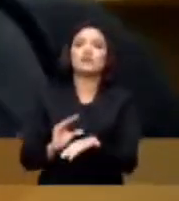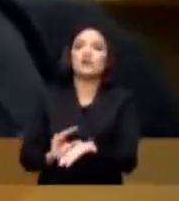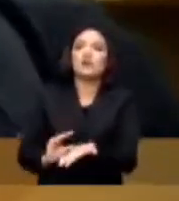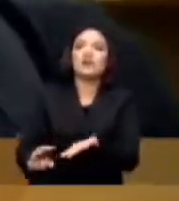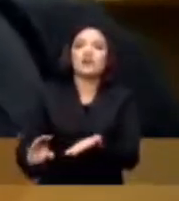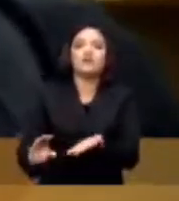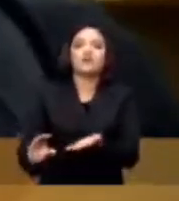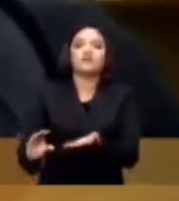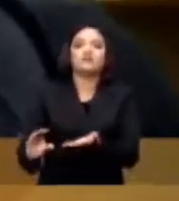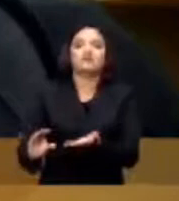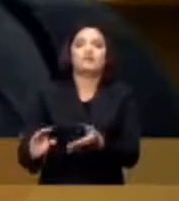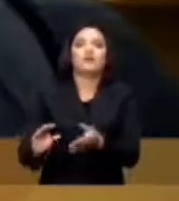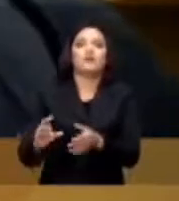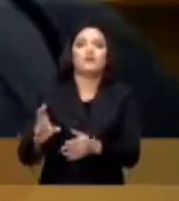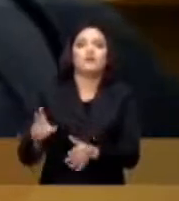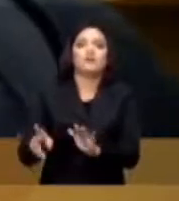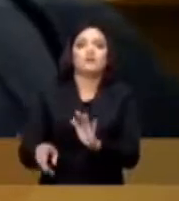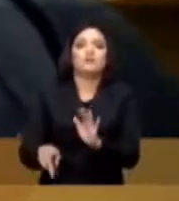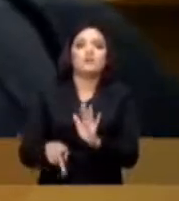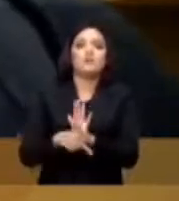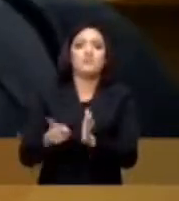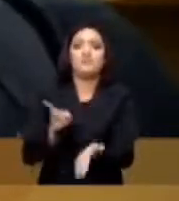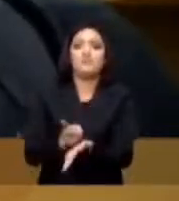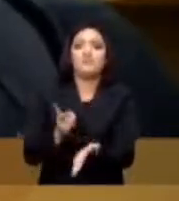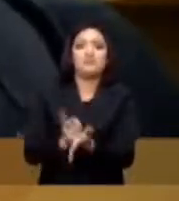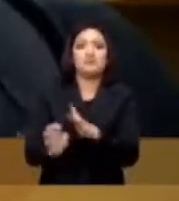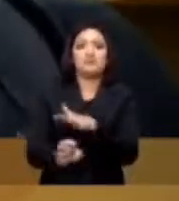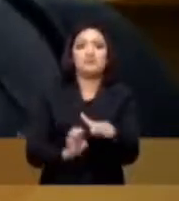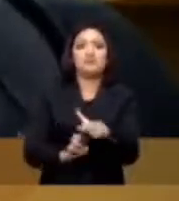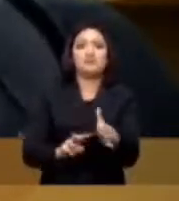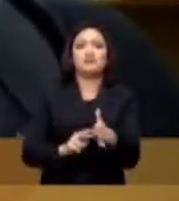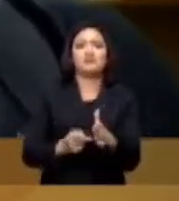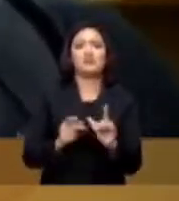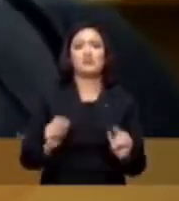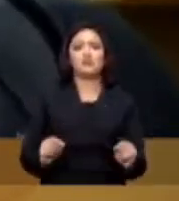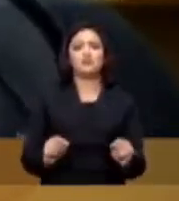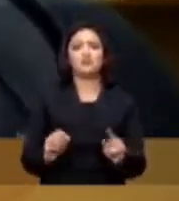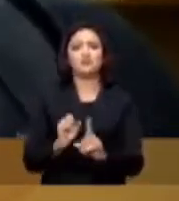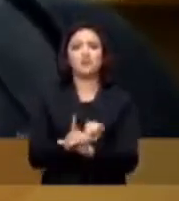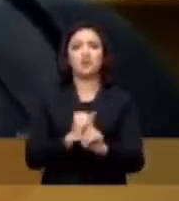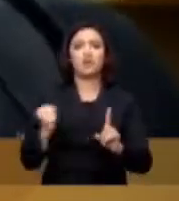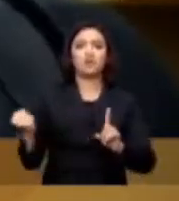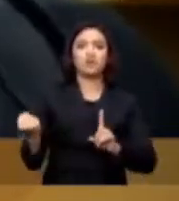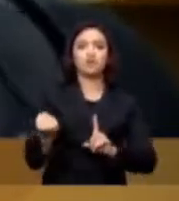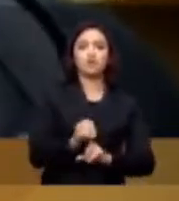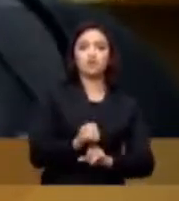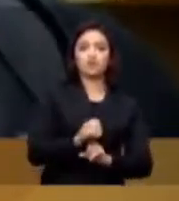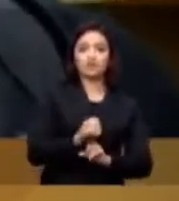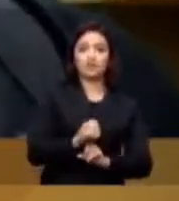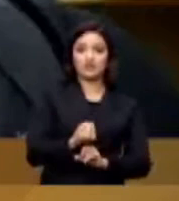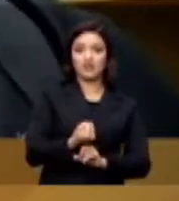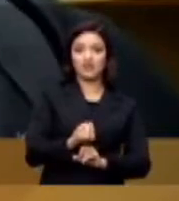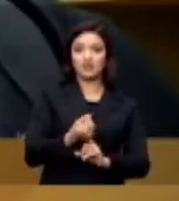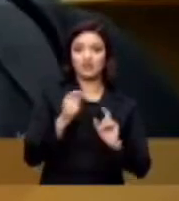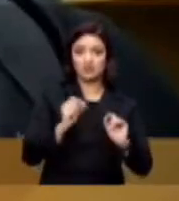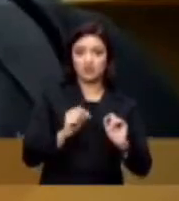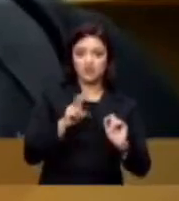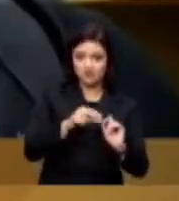em telecomunicações. Significa dizer que a sociedade se torna sócia investidora,